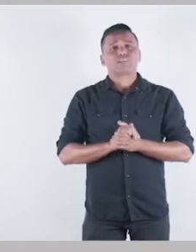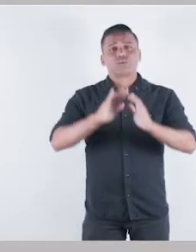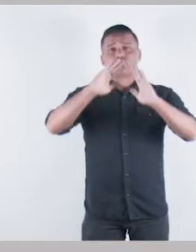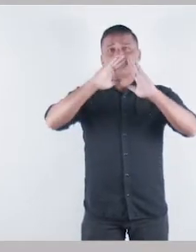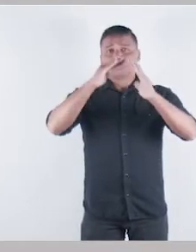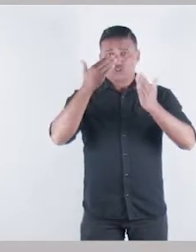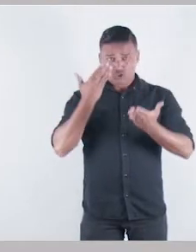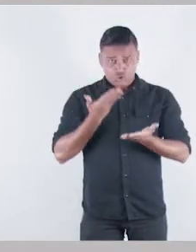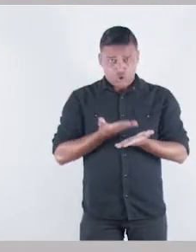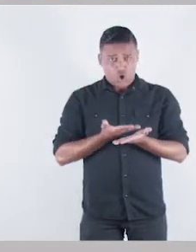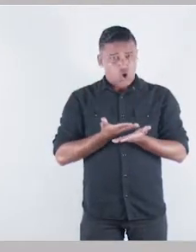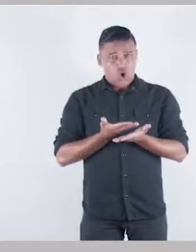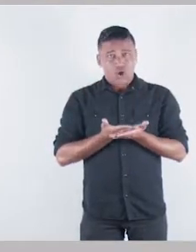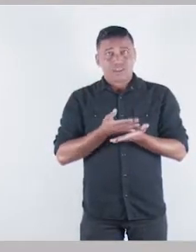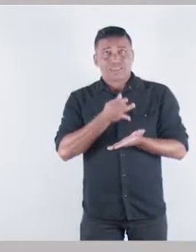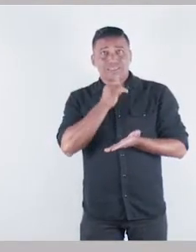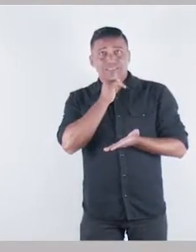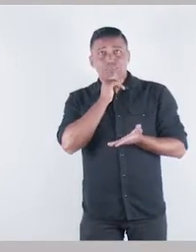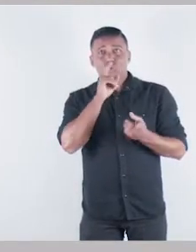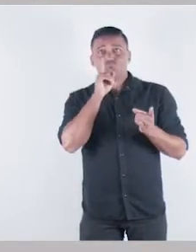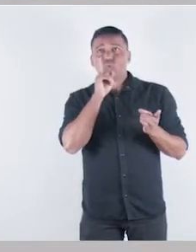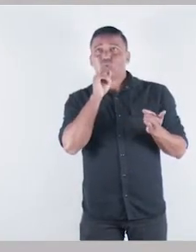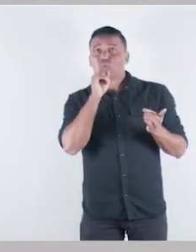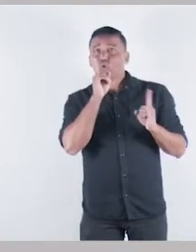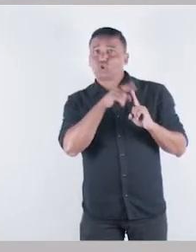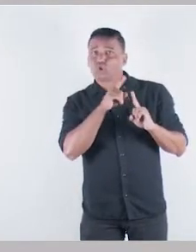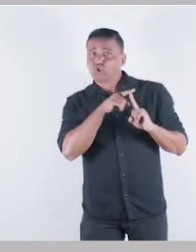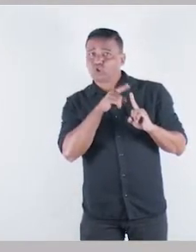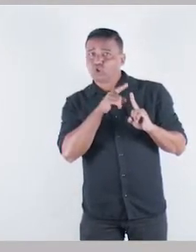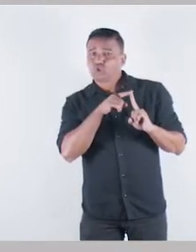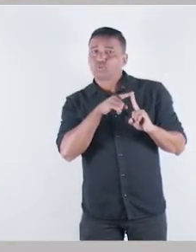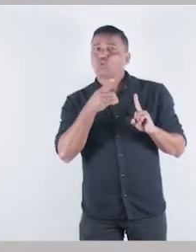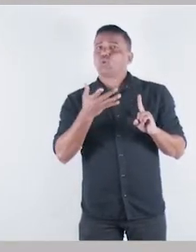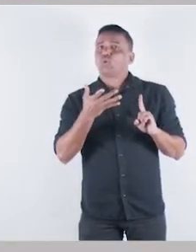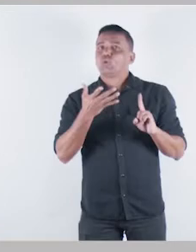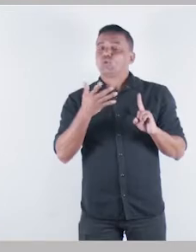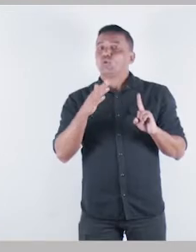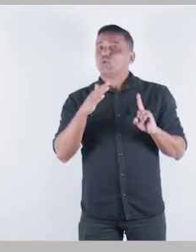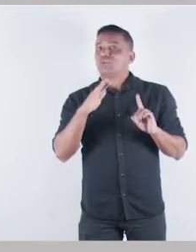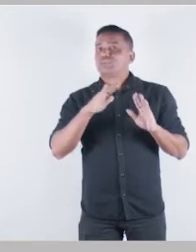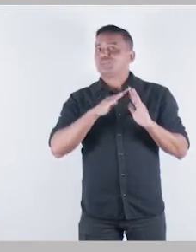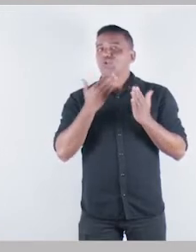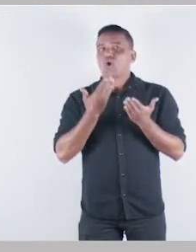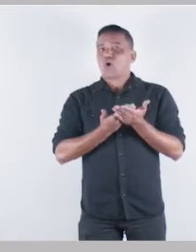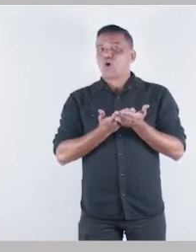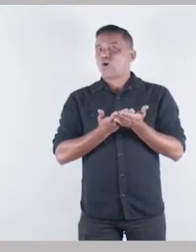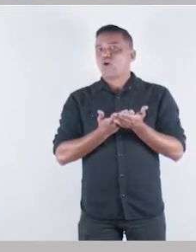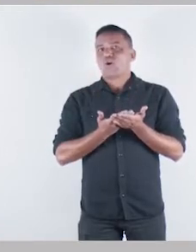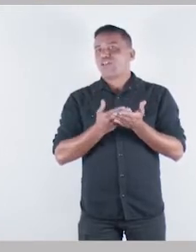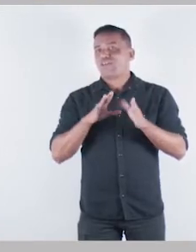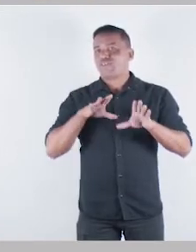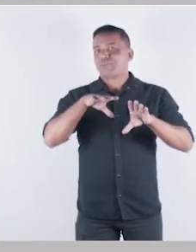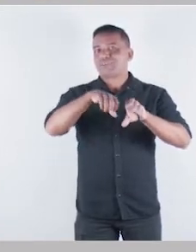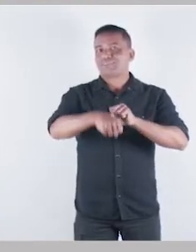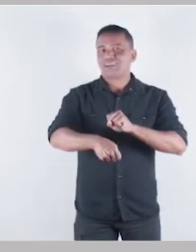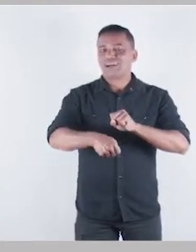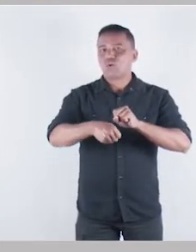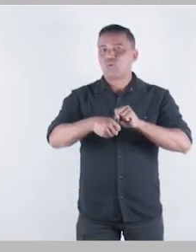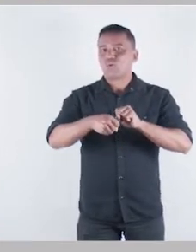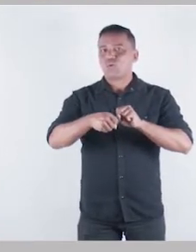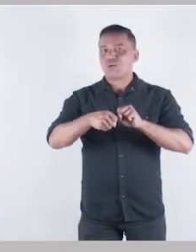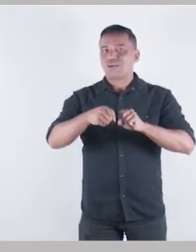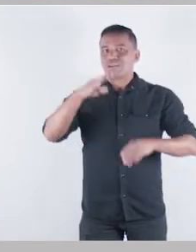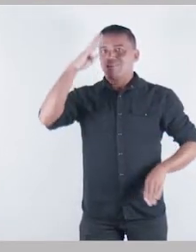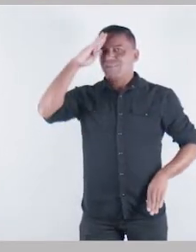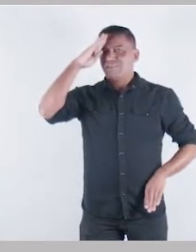escolas do tipo das escolas correcionais, escola de formação de marinheiro, depois FEBEM,